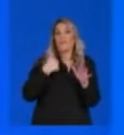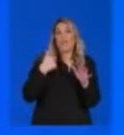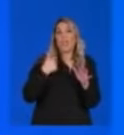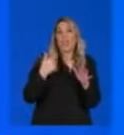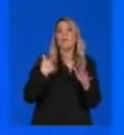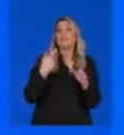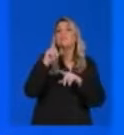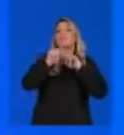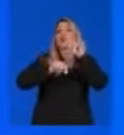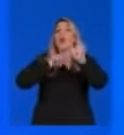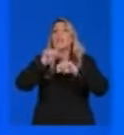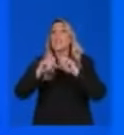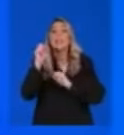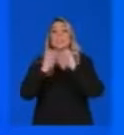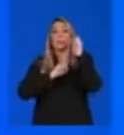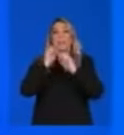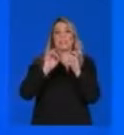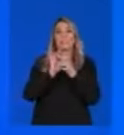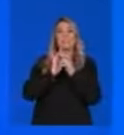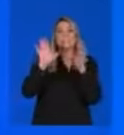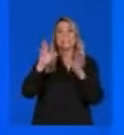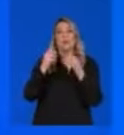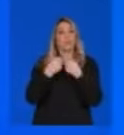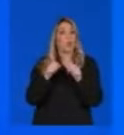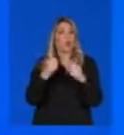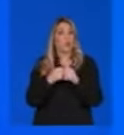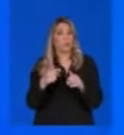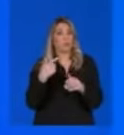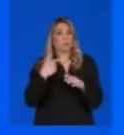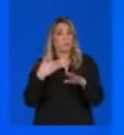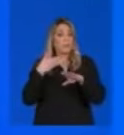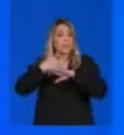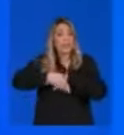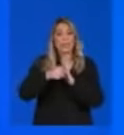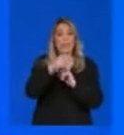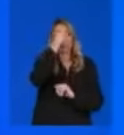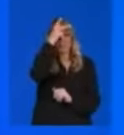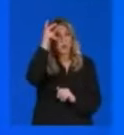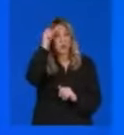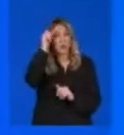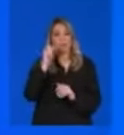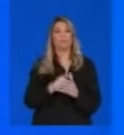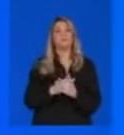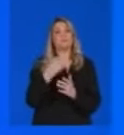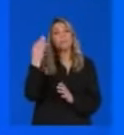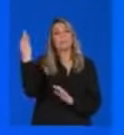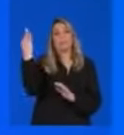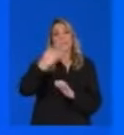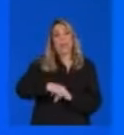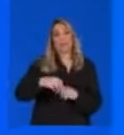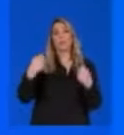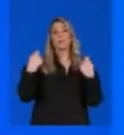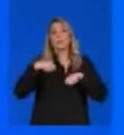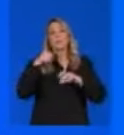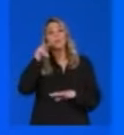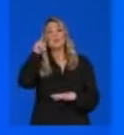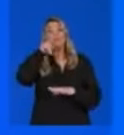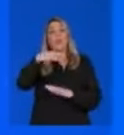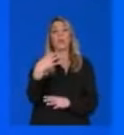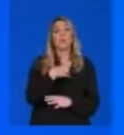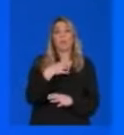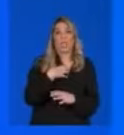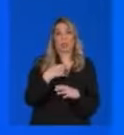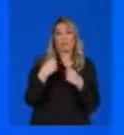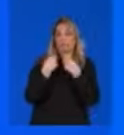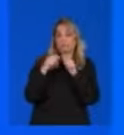empresas de ônibus isso foi feito anteriormente à minha entrada na prefeitura de fato nós temos que rever o modelo do sistema de